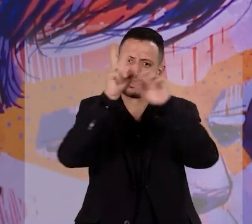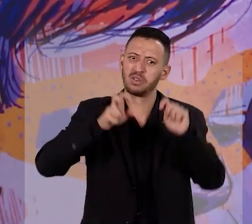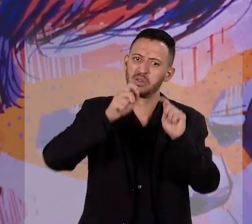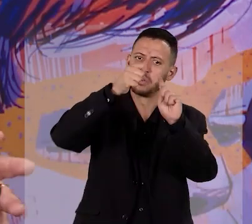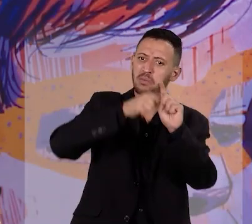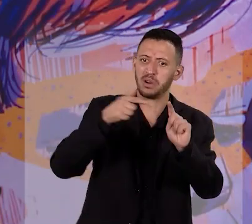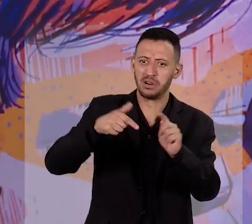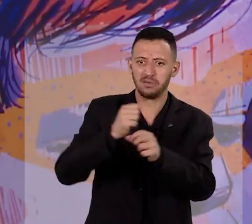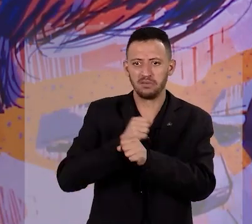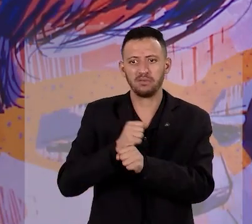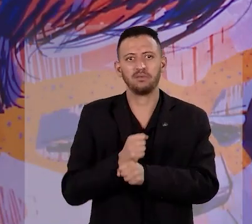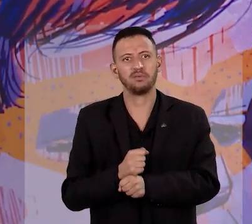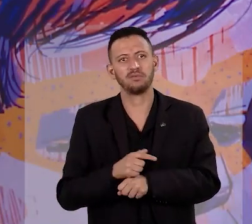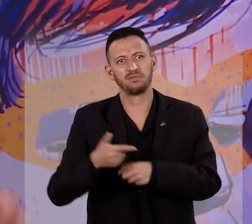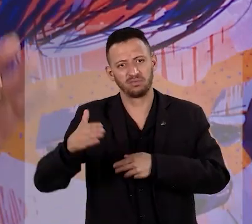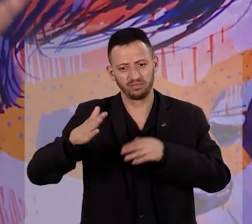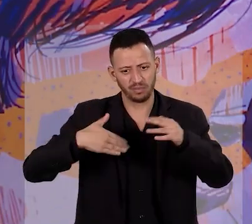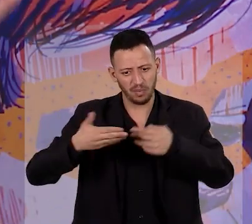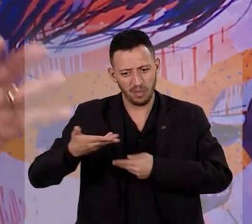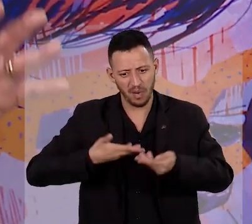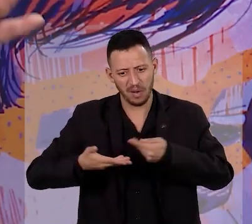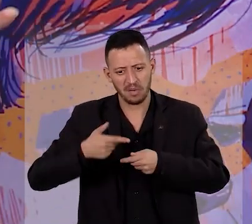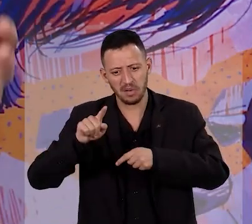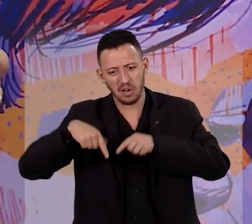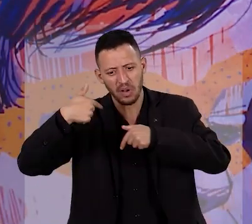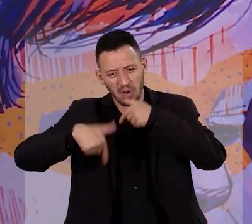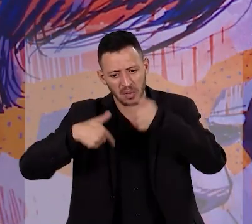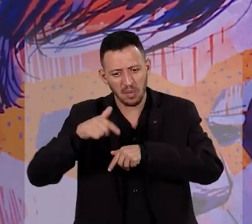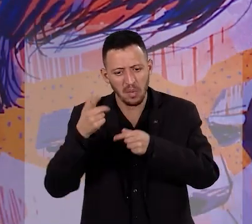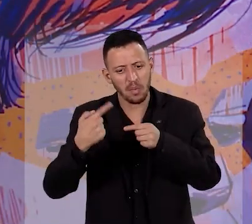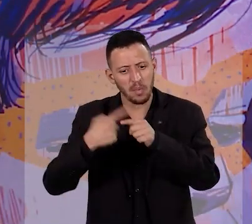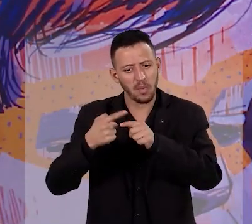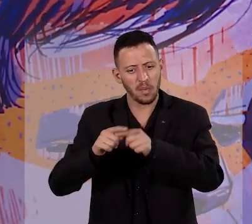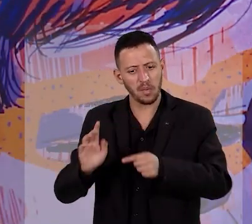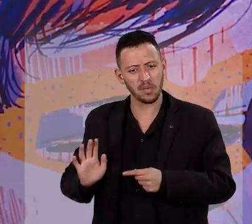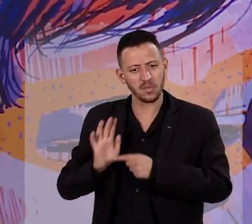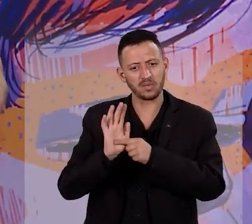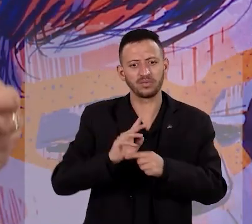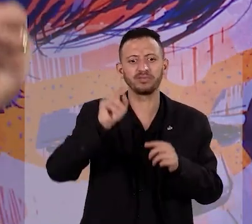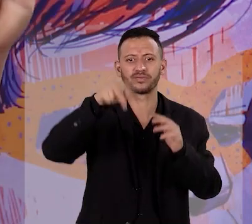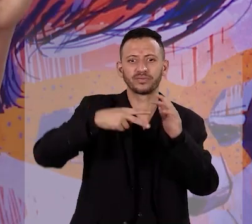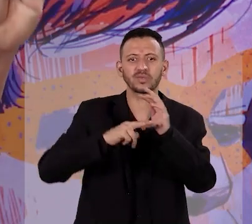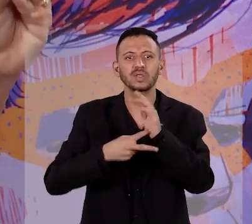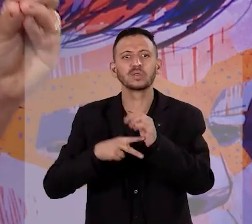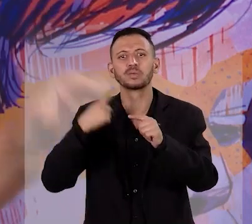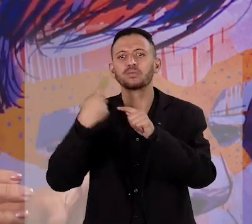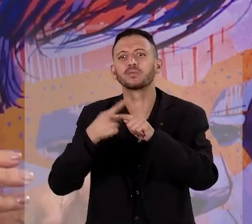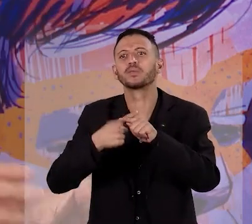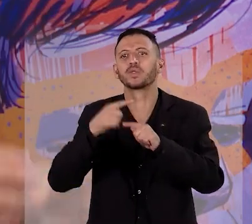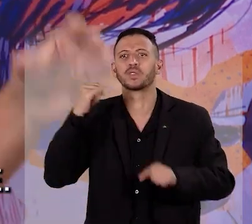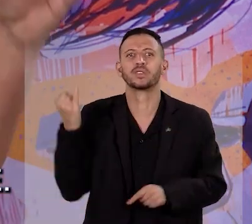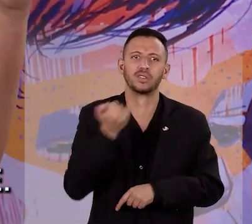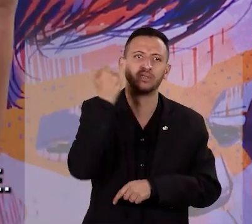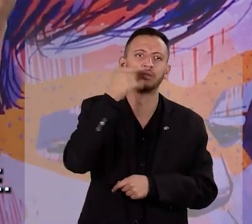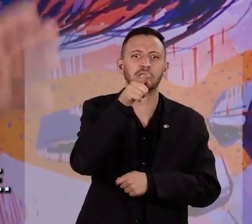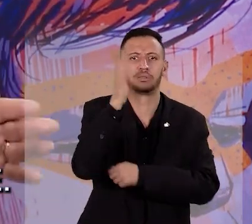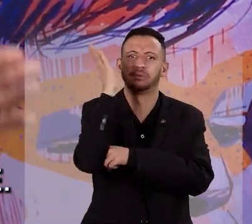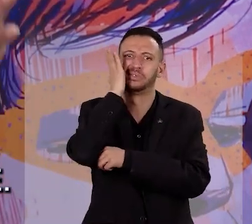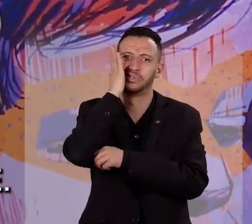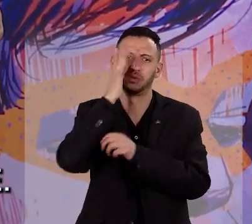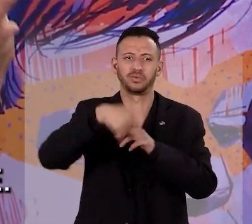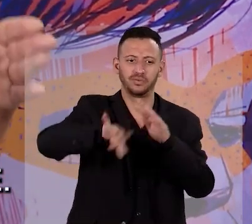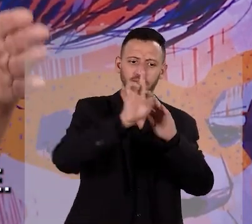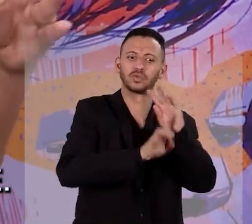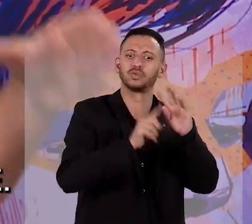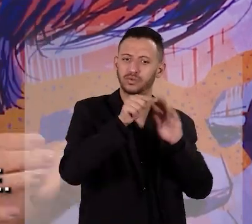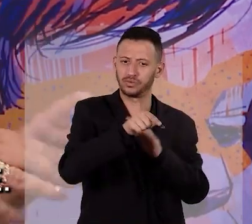que é o nosso tema desse mês, esse ano, para o mercado de trabalho e mostrar para ele Por que a sindicalização? Por que é importante